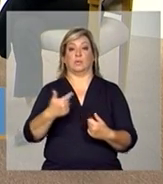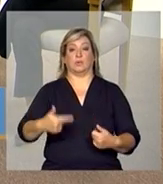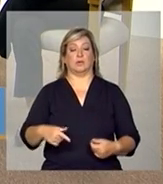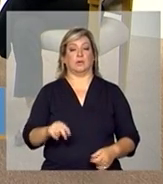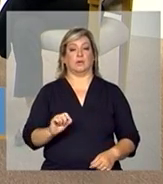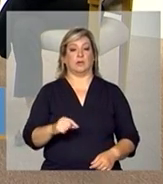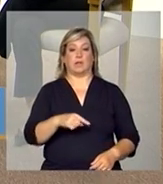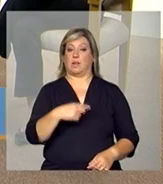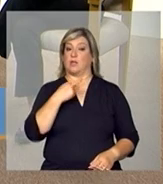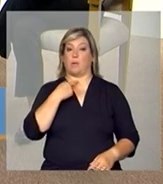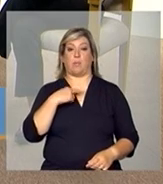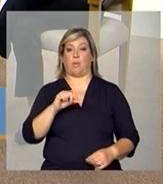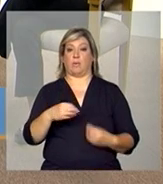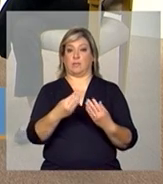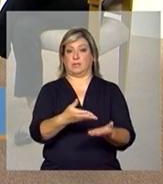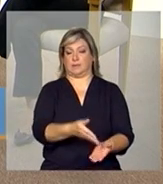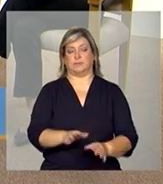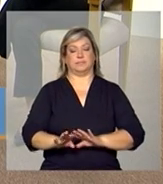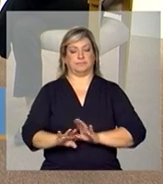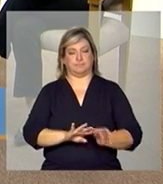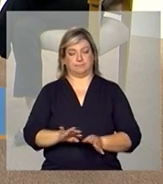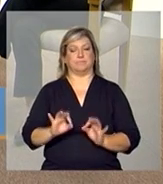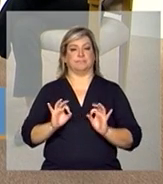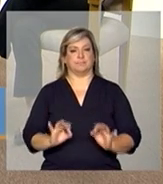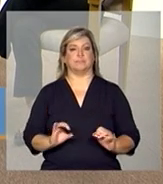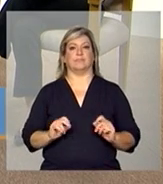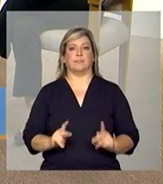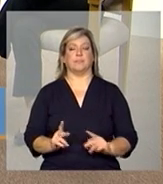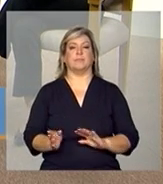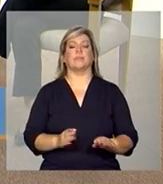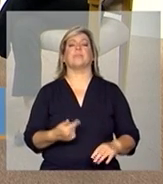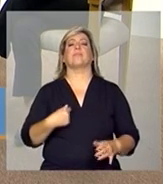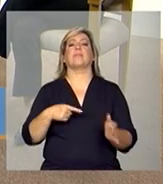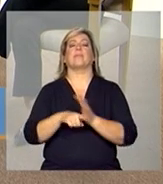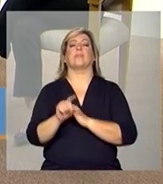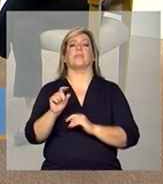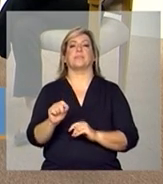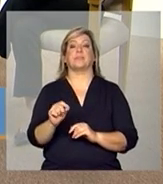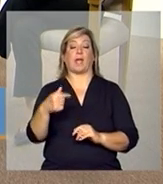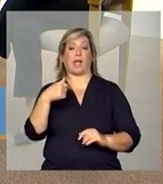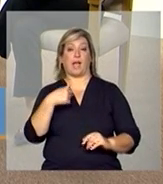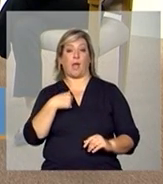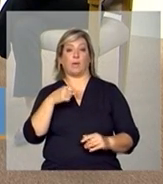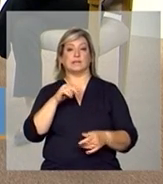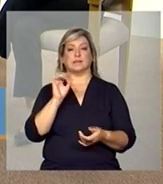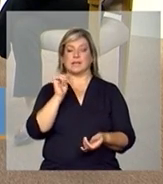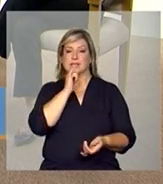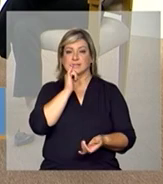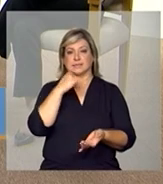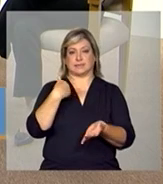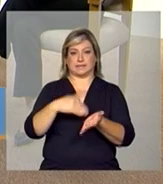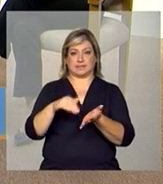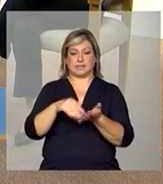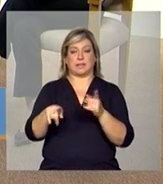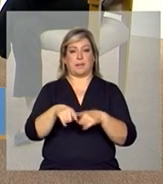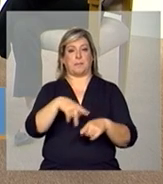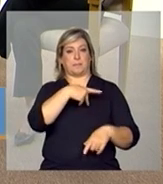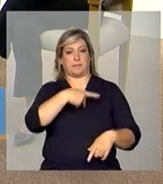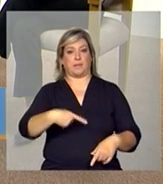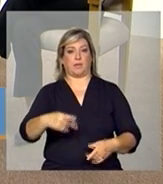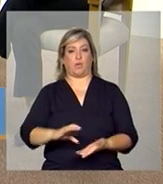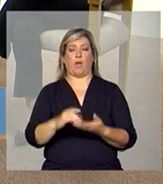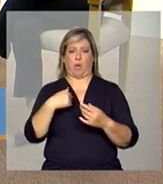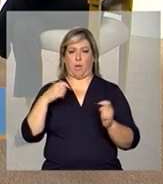delegar isso não pode delegar perfeito olha eh eu sou secretária e também Presidente do Conselho posso ser